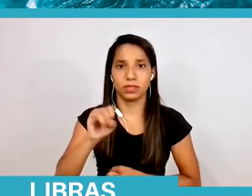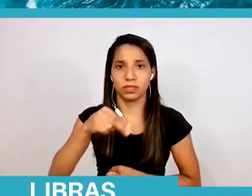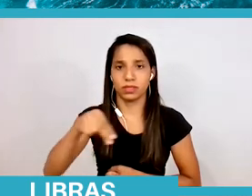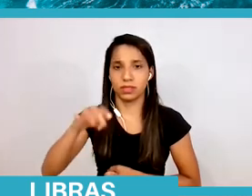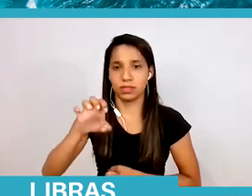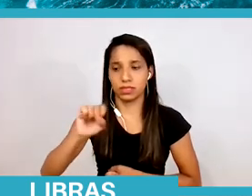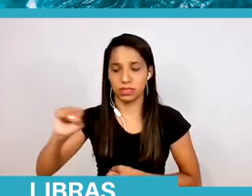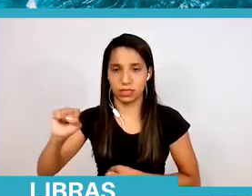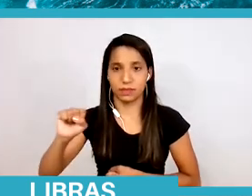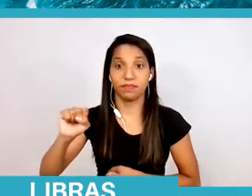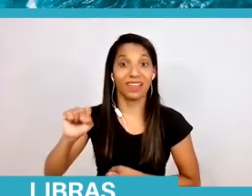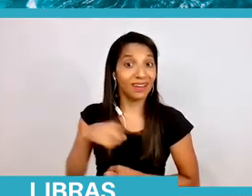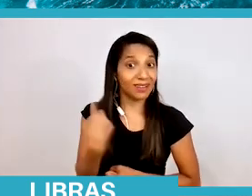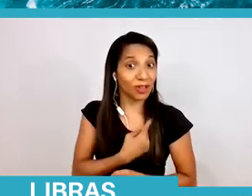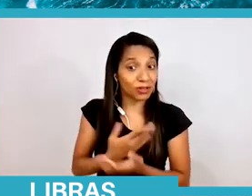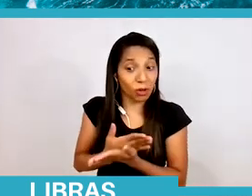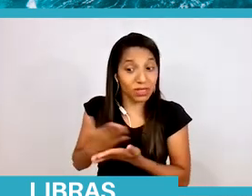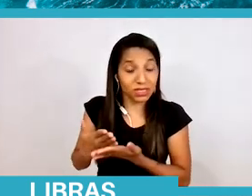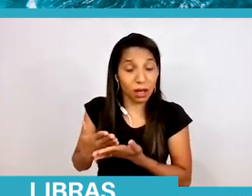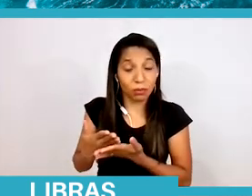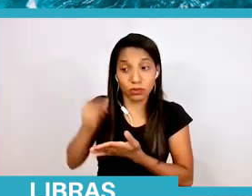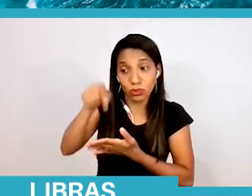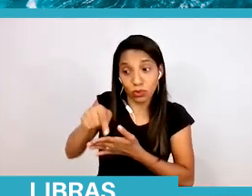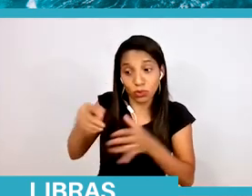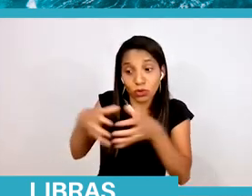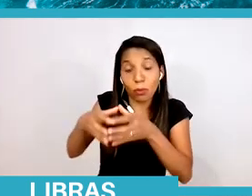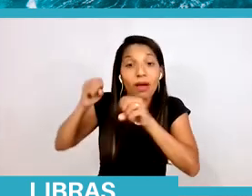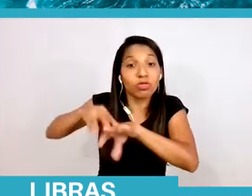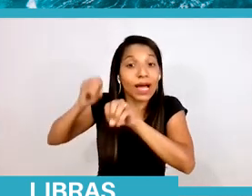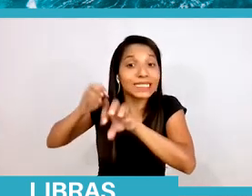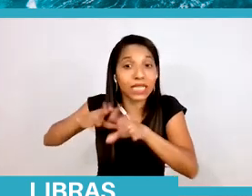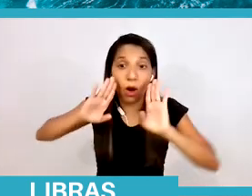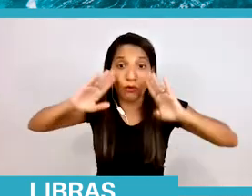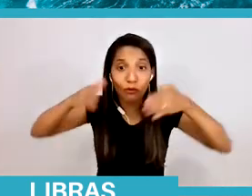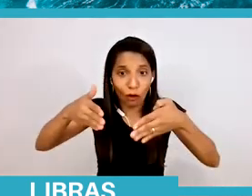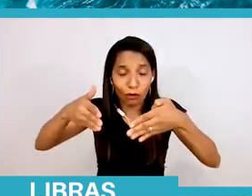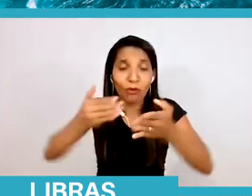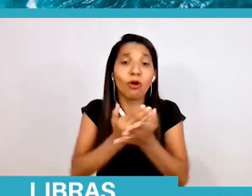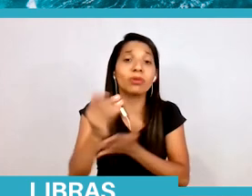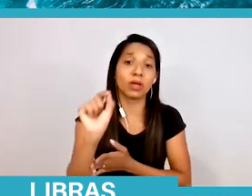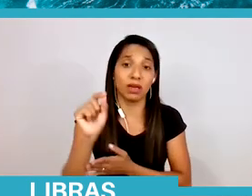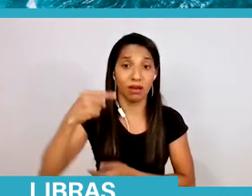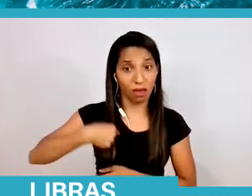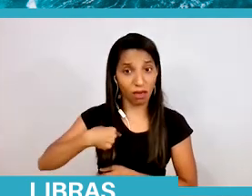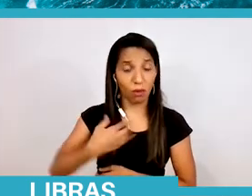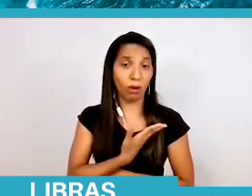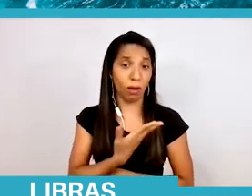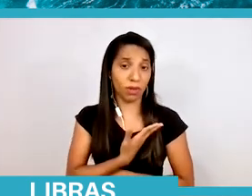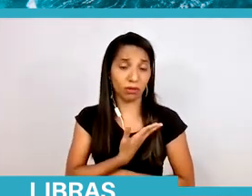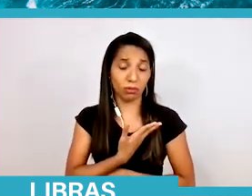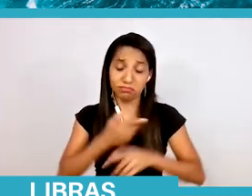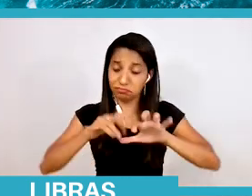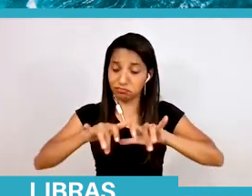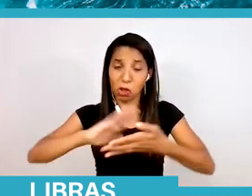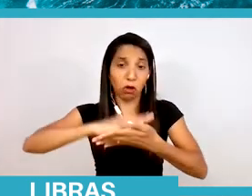negócio praticamente entre eu e um sócio, um amigo, isso da nossa casa, com os nossos computadores pessoais, com a